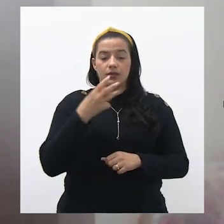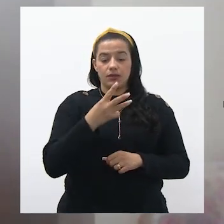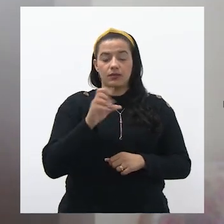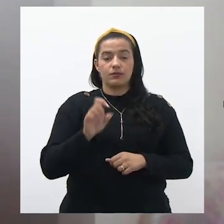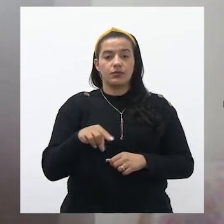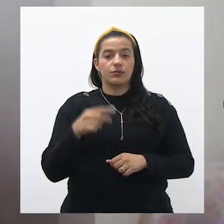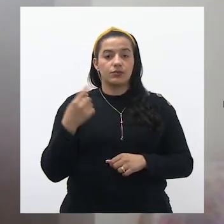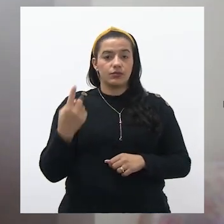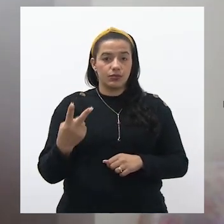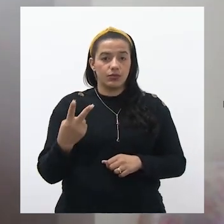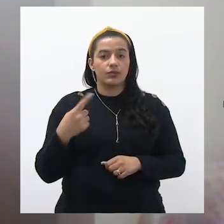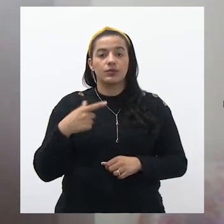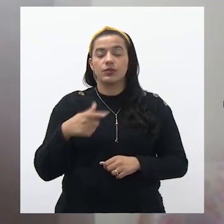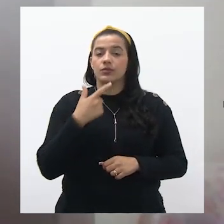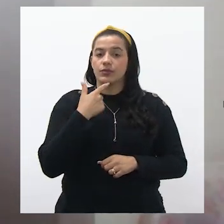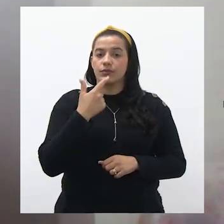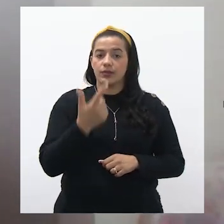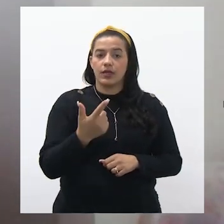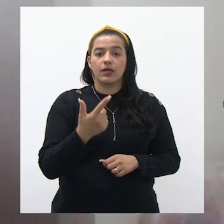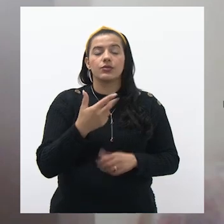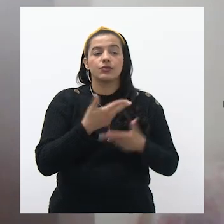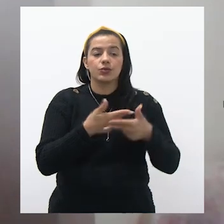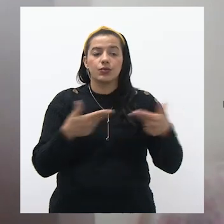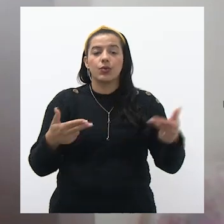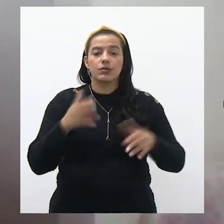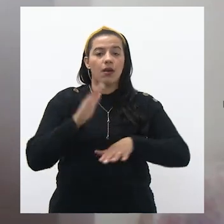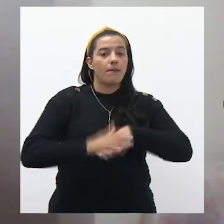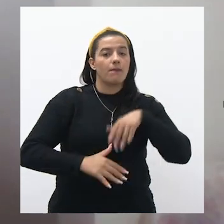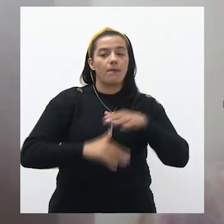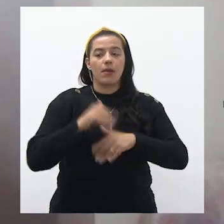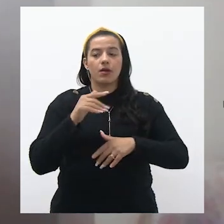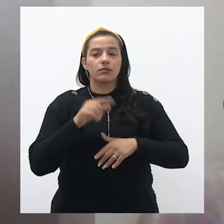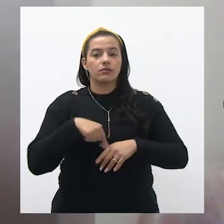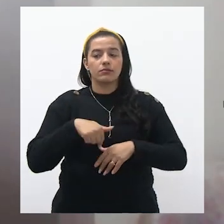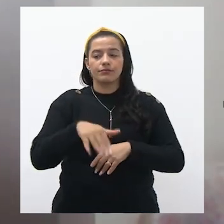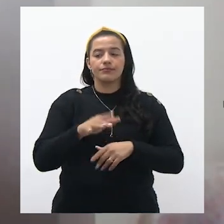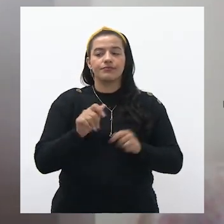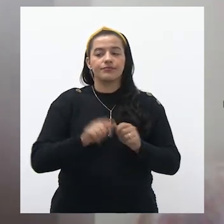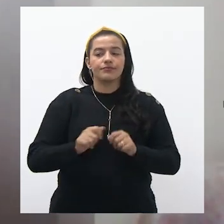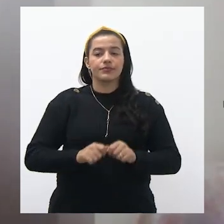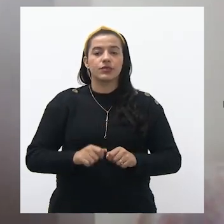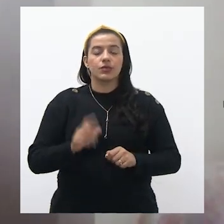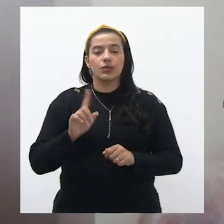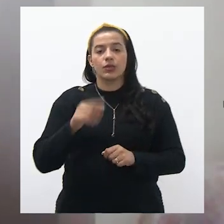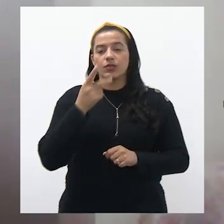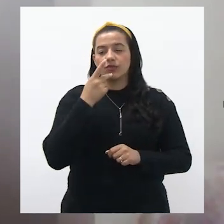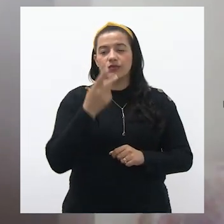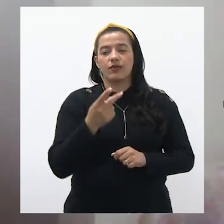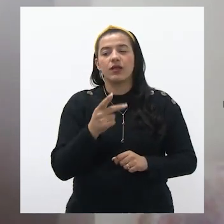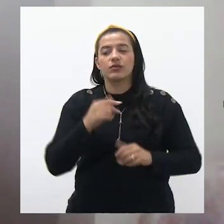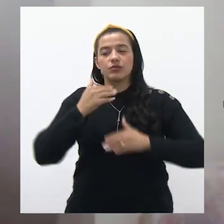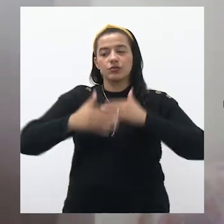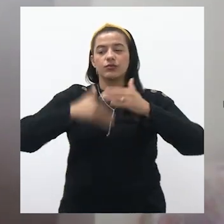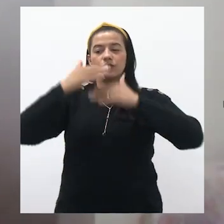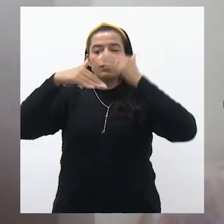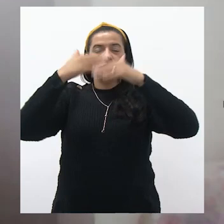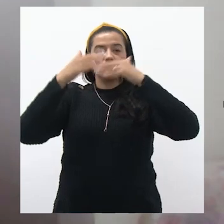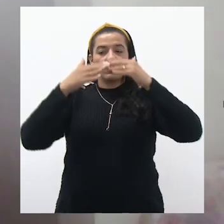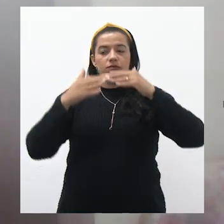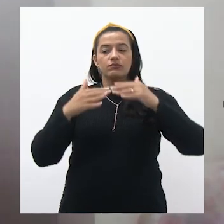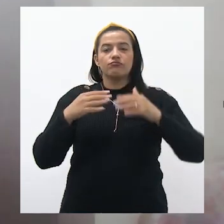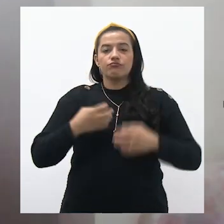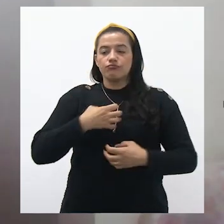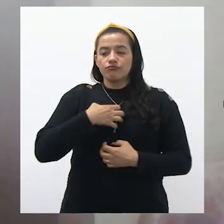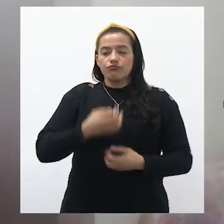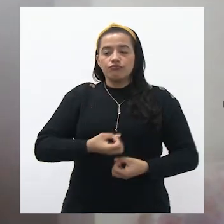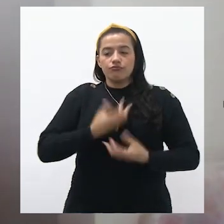a gente começa a falar de ações. Afinal de contas, quando a gente fala de desenvolvimento socioemocional, a gente fala de prática,